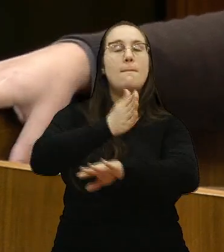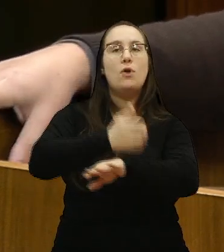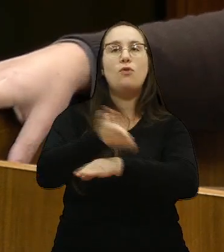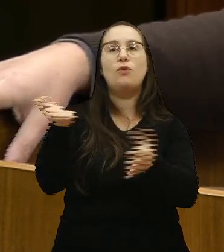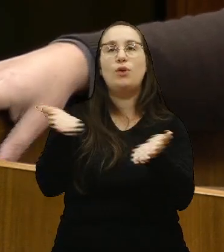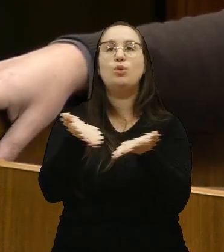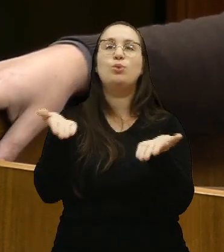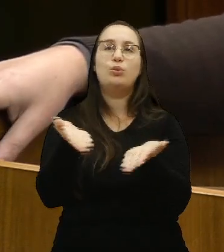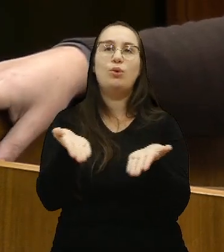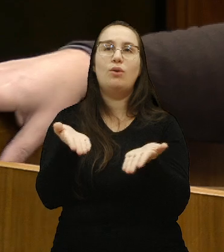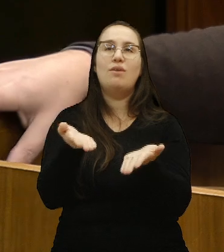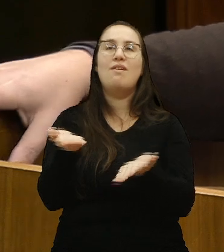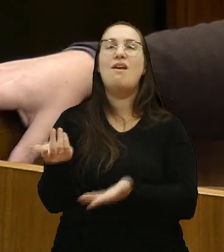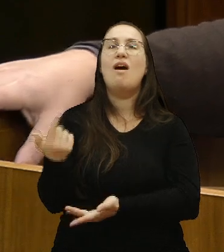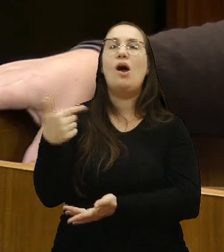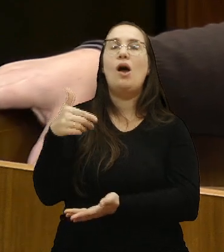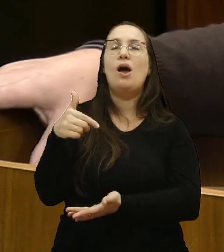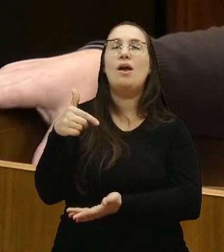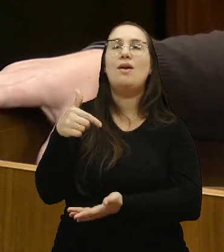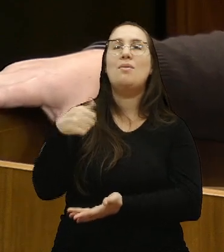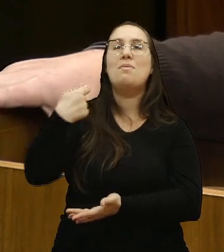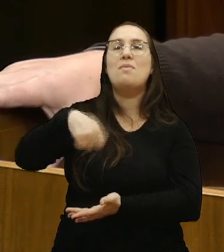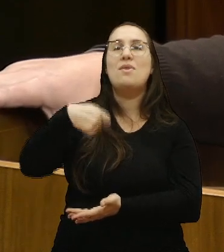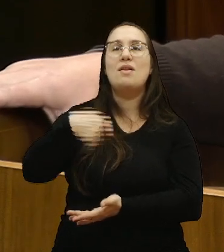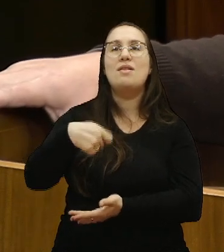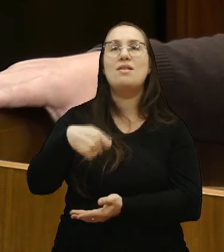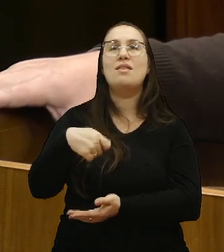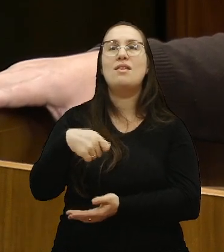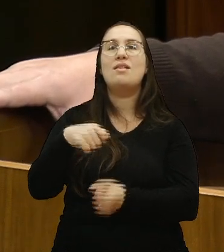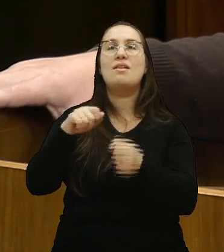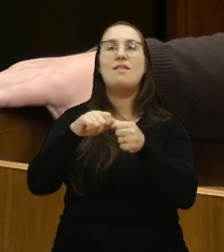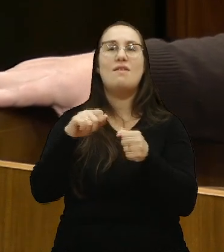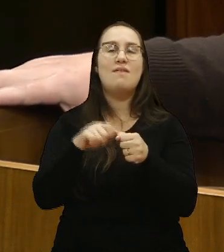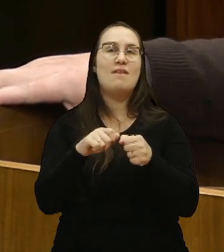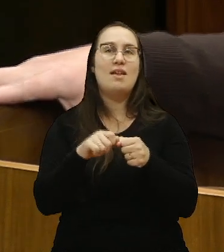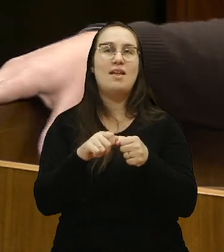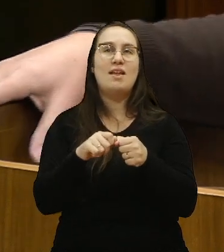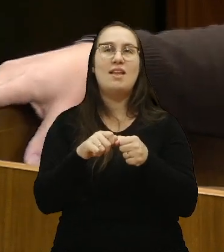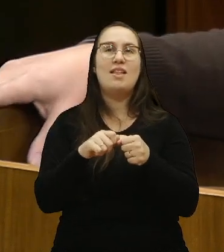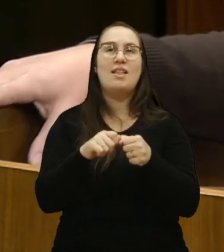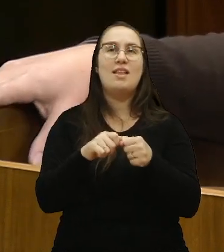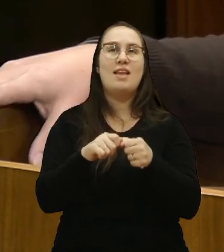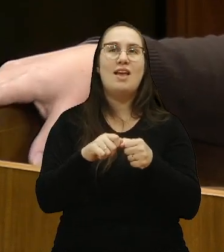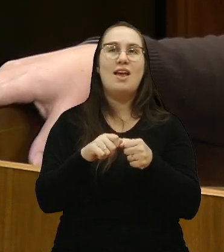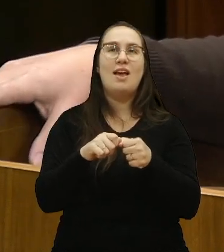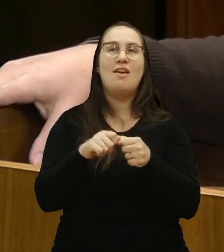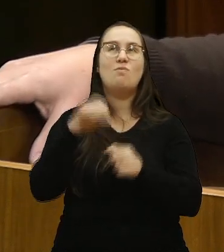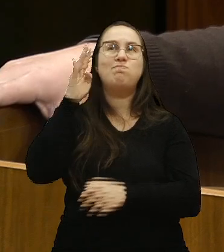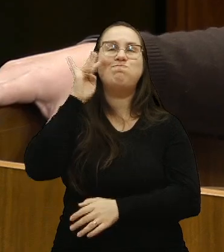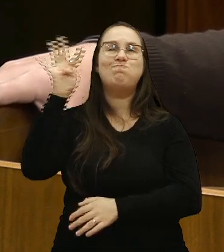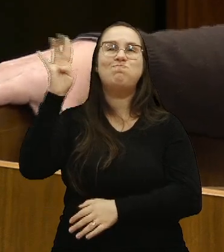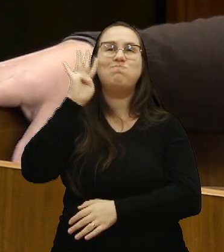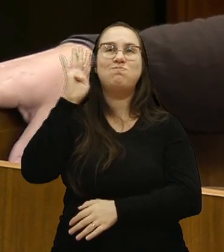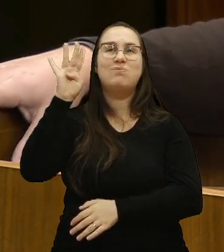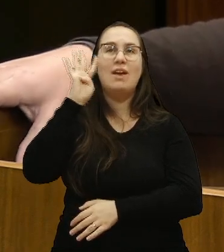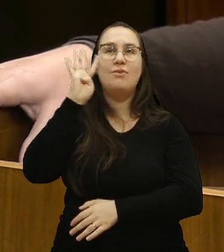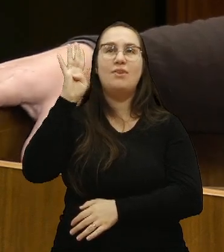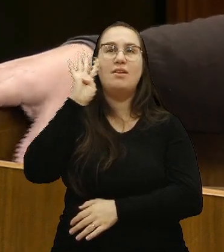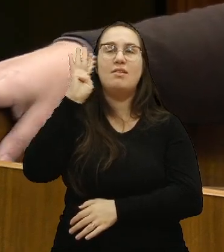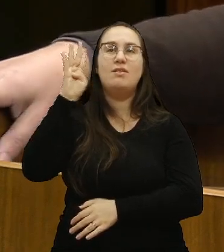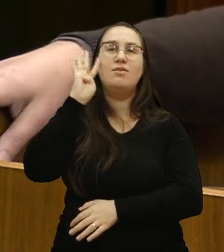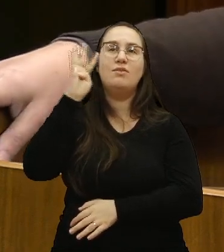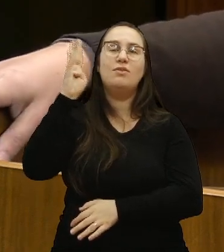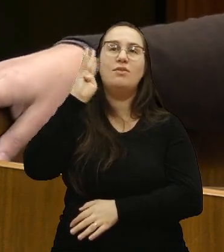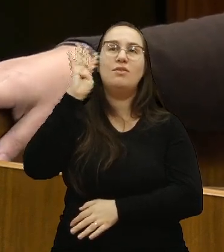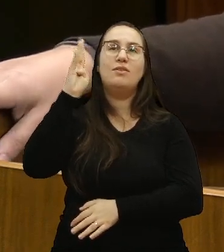hoje, vem para que a gente possa fazer uma grande reflexão, e digo mais,